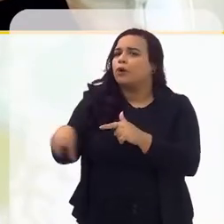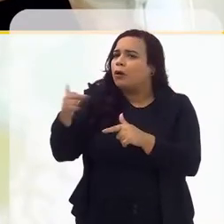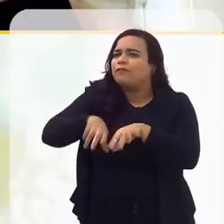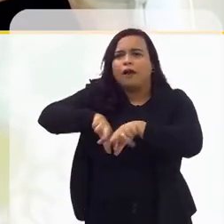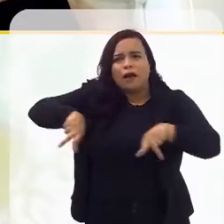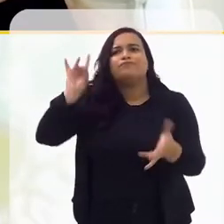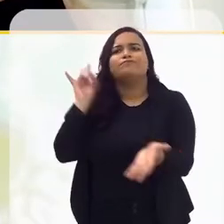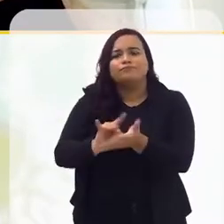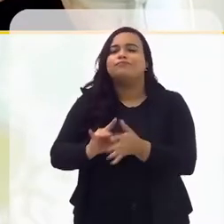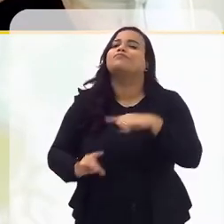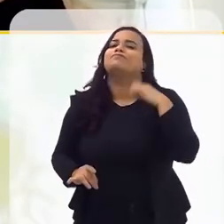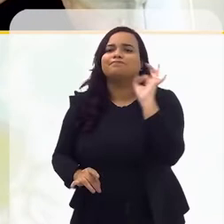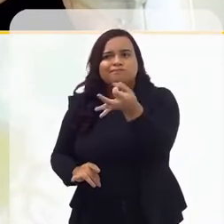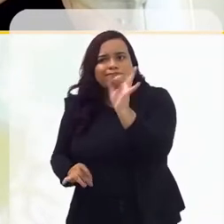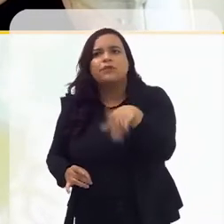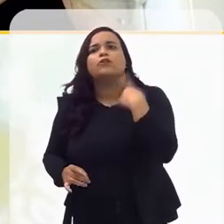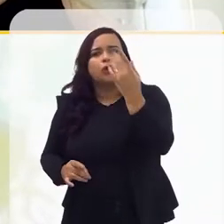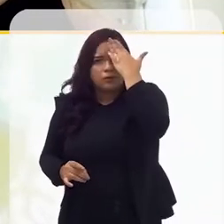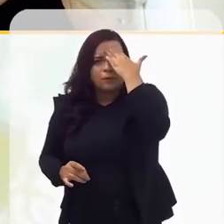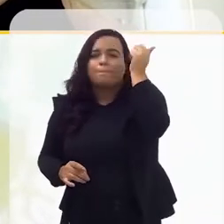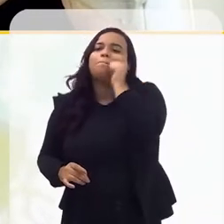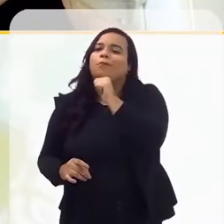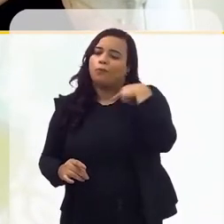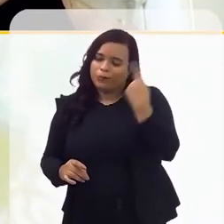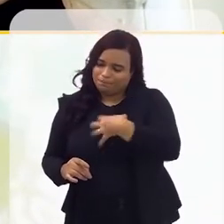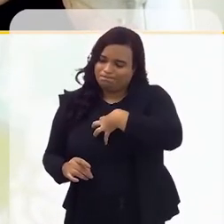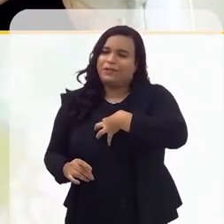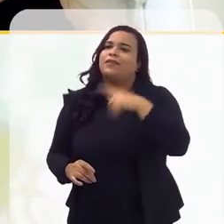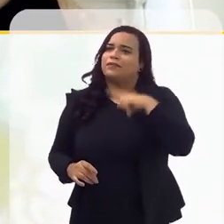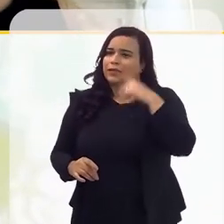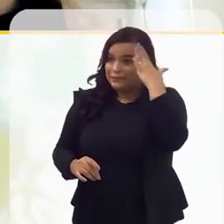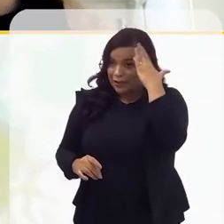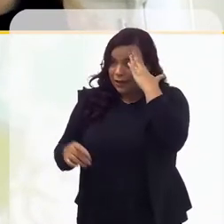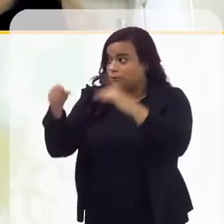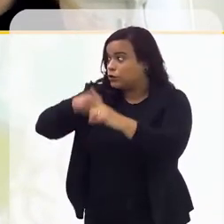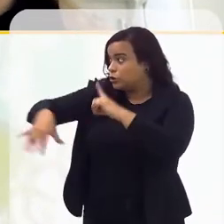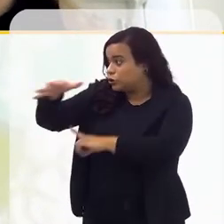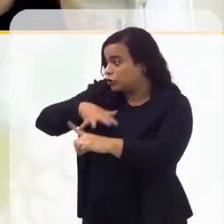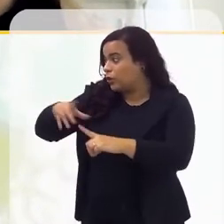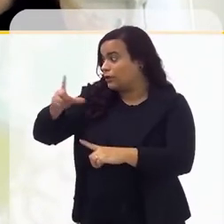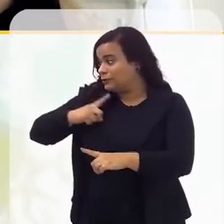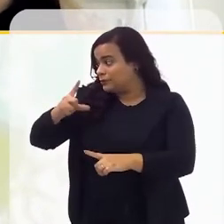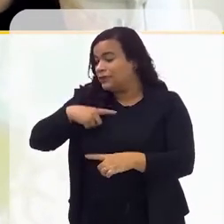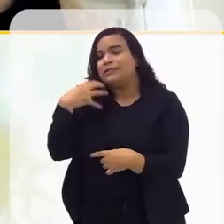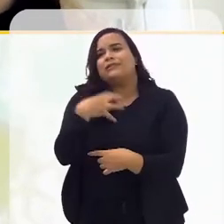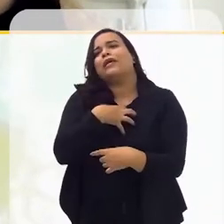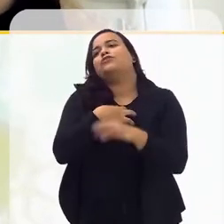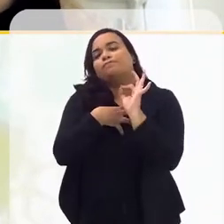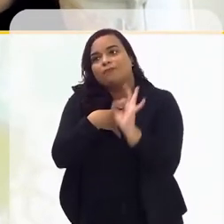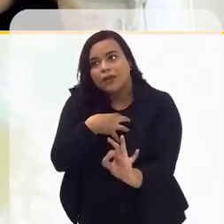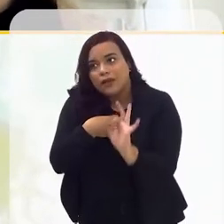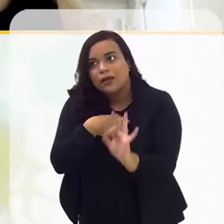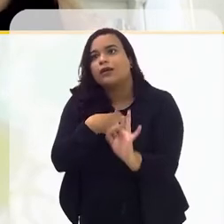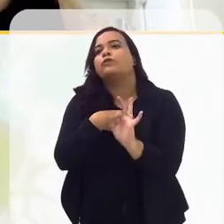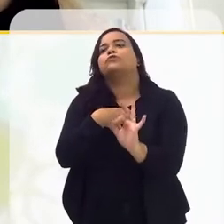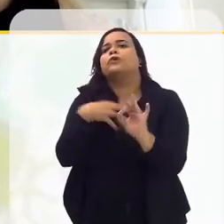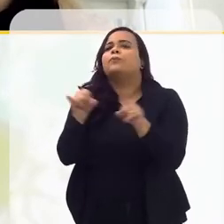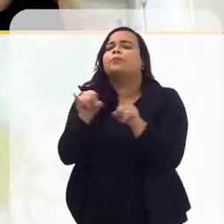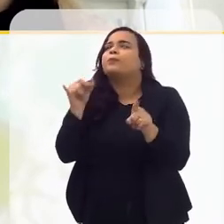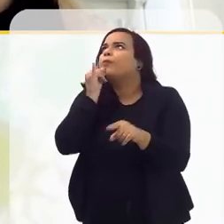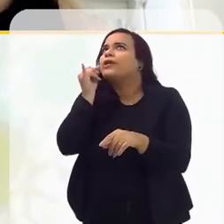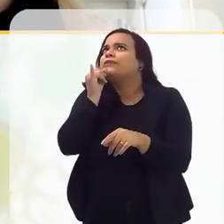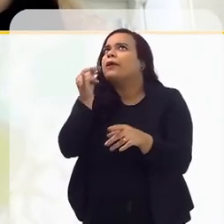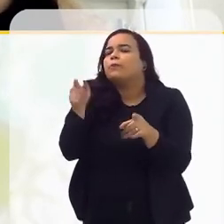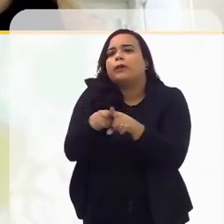a mulheres gente estão sendo sabe realmente disso, né? doentes. Quem é mulher sabe disso na nossa sociedade, assim, sabe disso na pele. Quando, por exemplo,